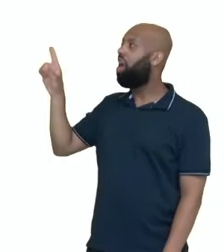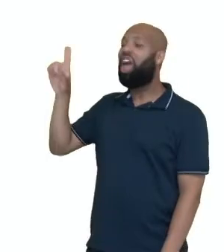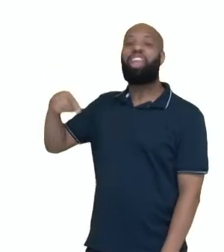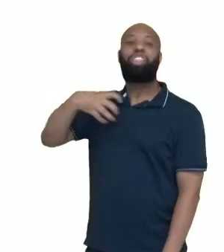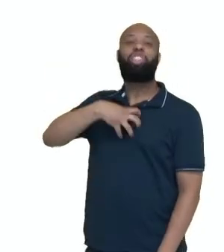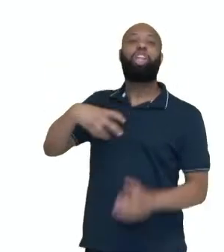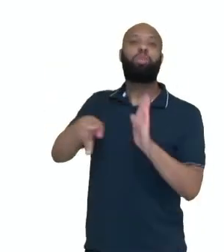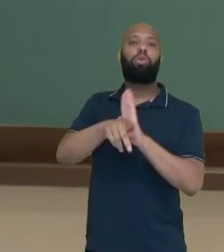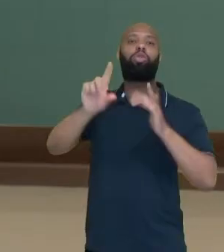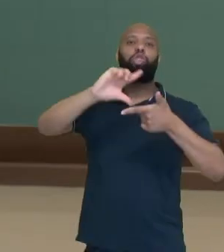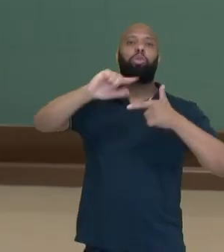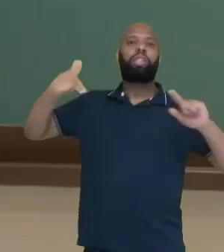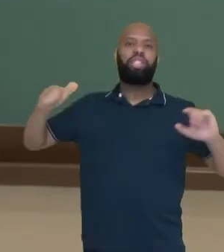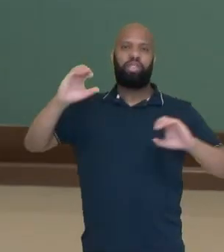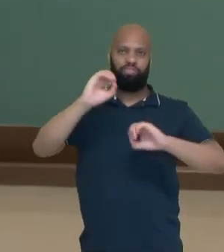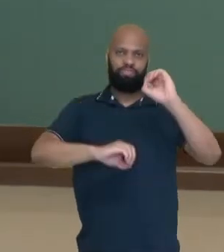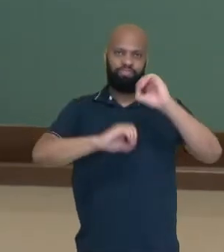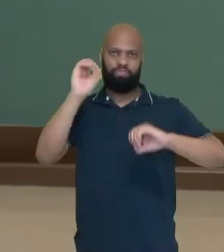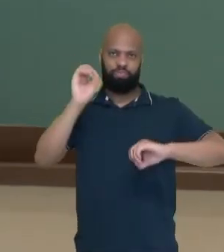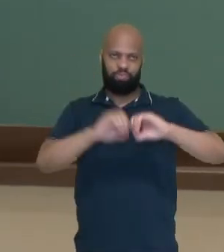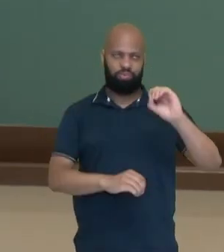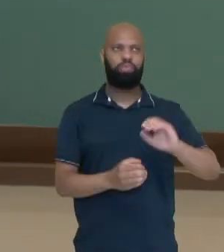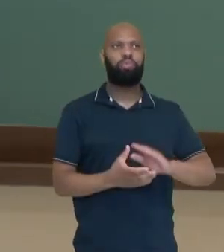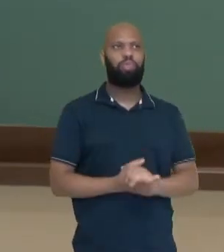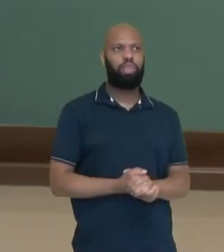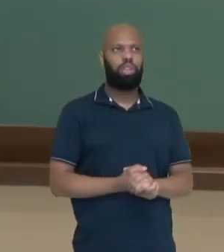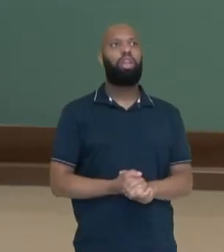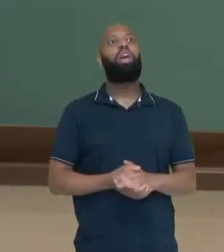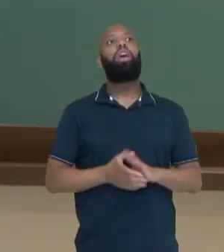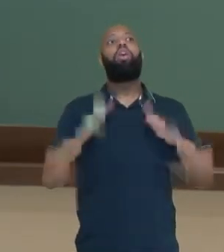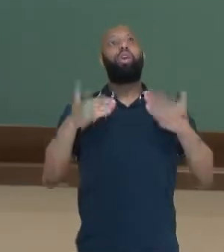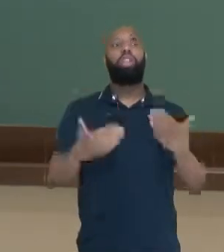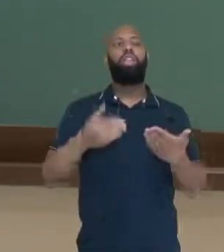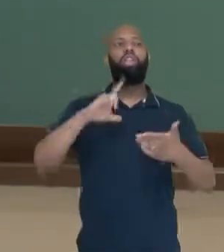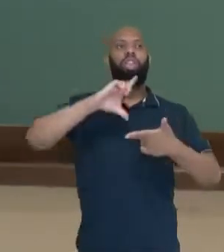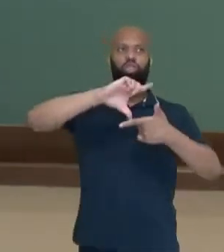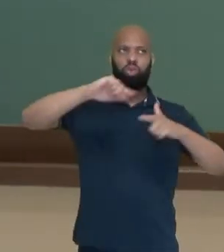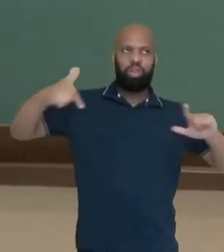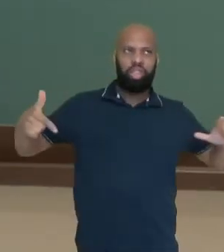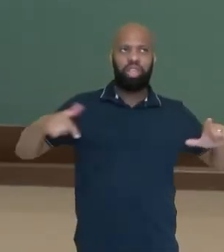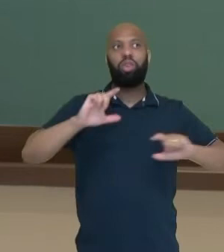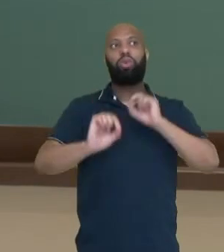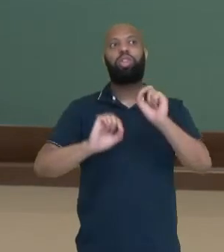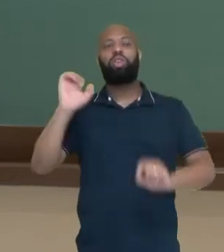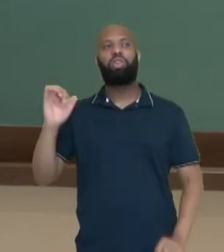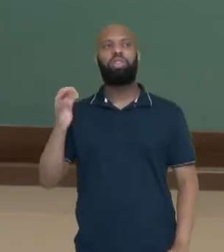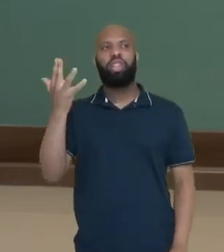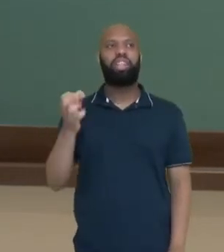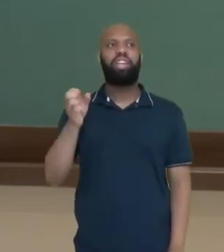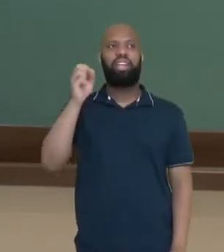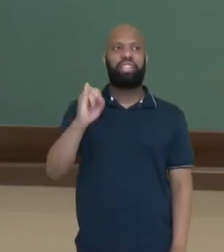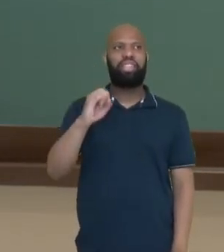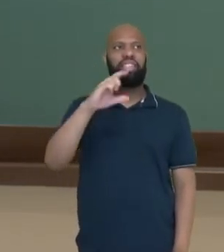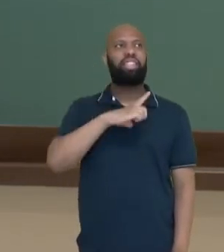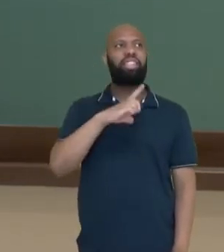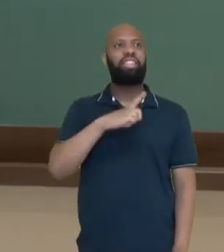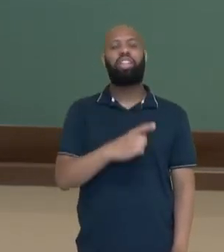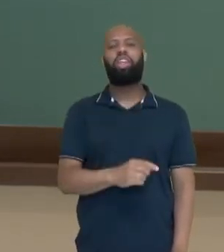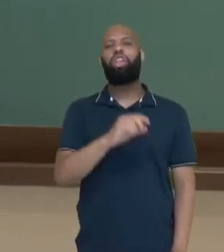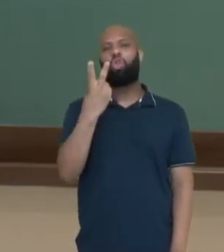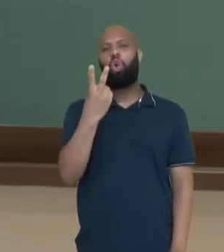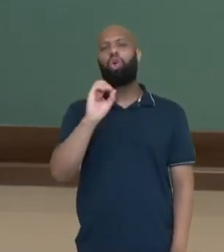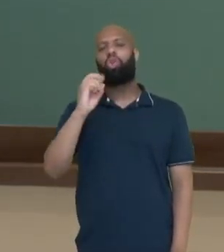plana, piramidal e tetraédrica. Então a geometria molecular acontece quando a gente tem 2 ou